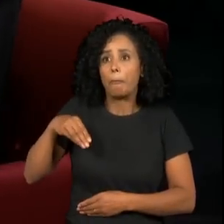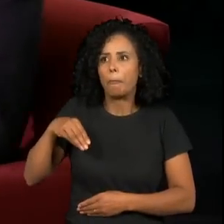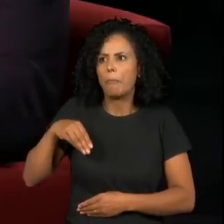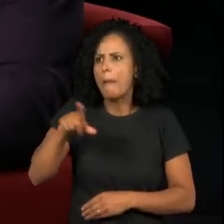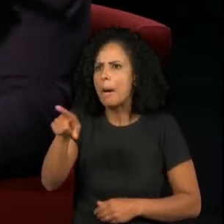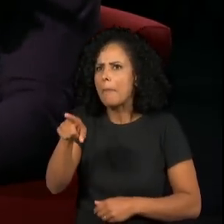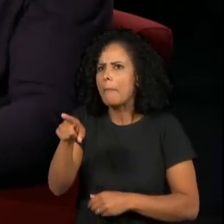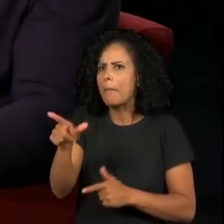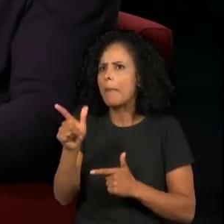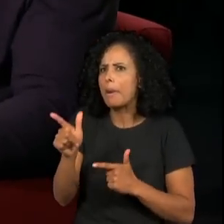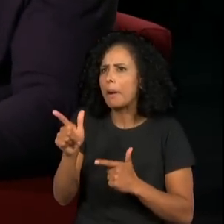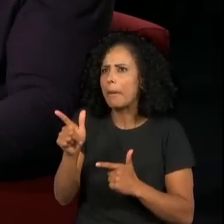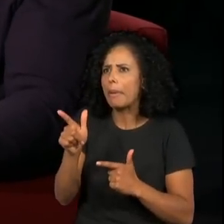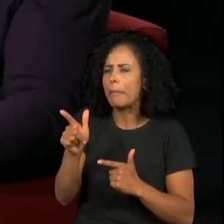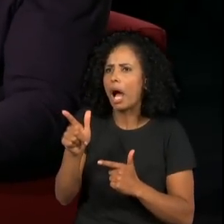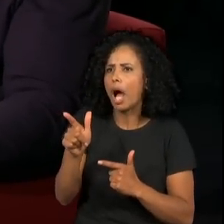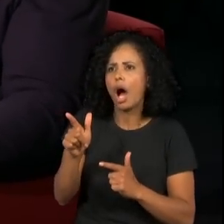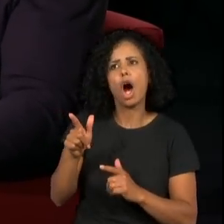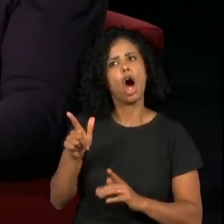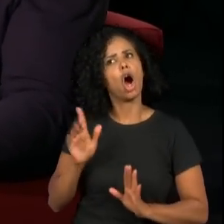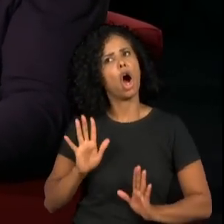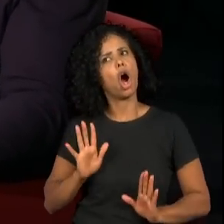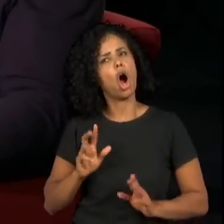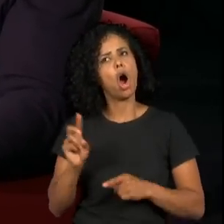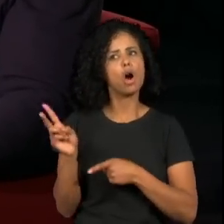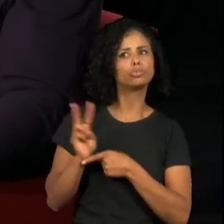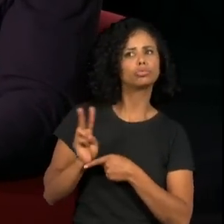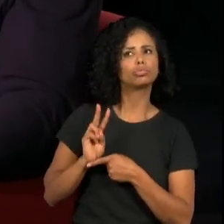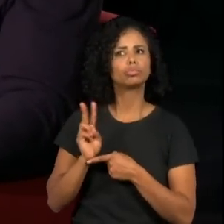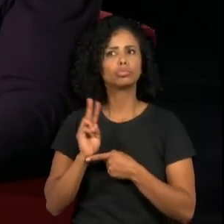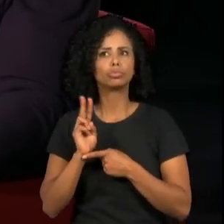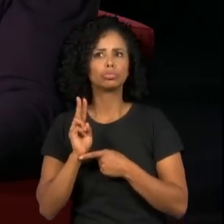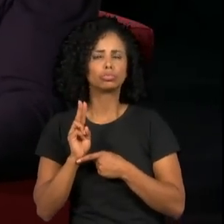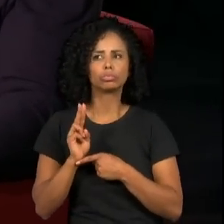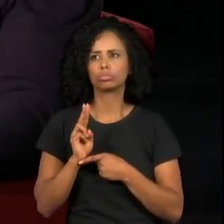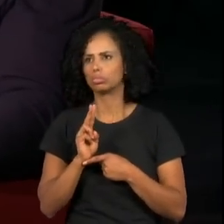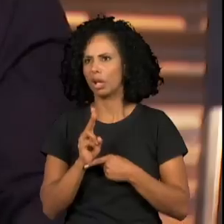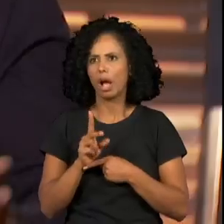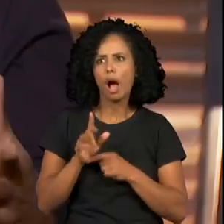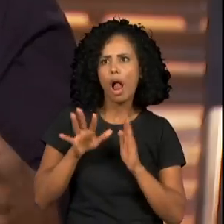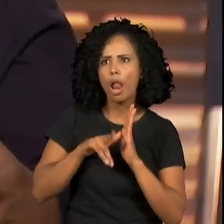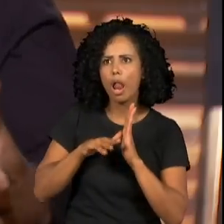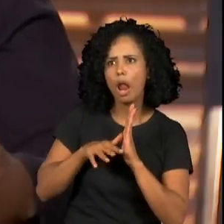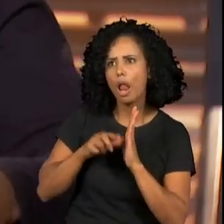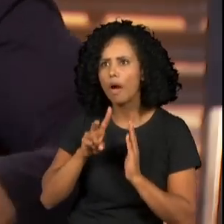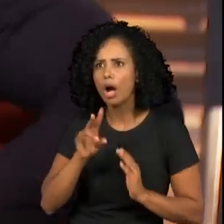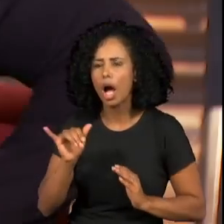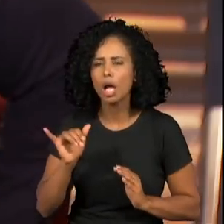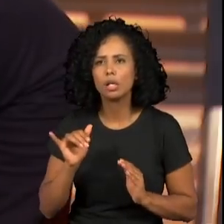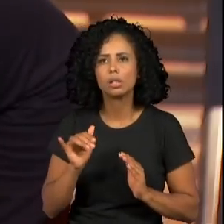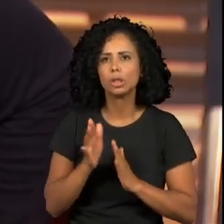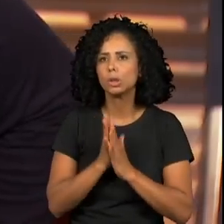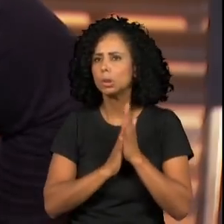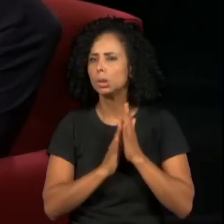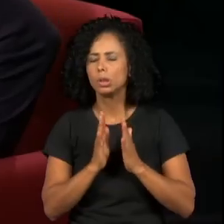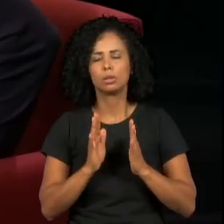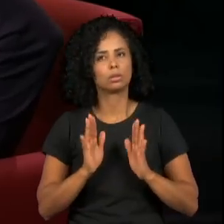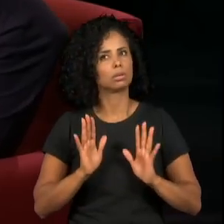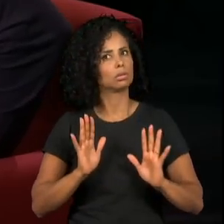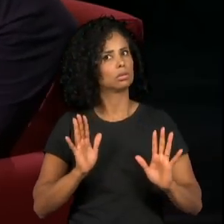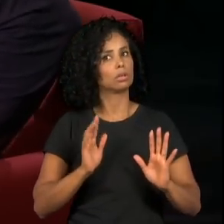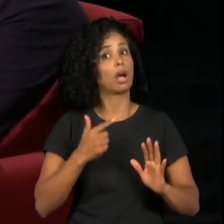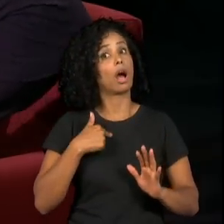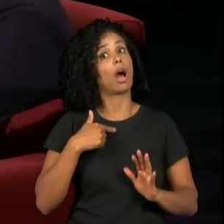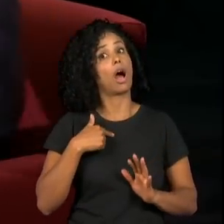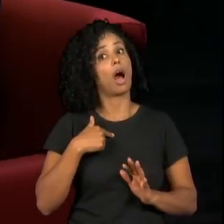mão, ou o segurança ficava me olhando feio, com atenção para ver se eu ia roubar. Então eu desenvolvi essa técnica de ficar com a mão no bolso, com a mão para